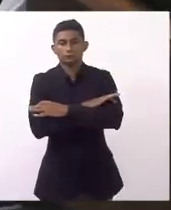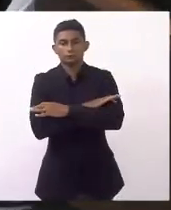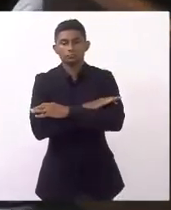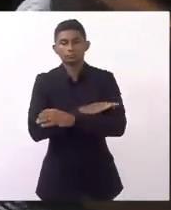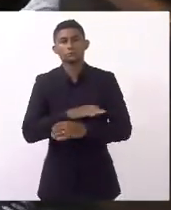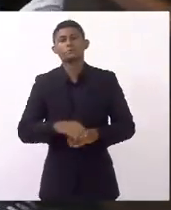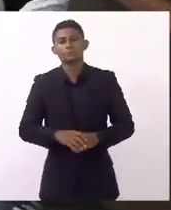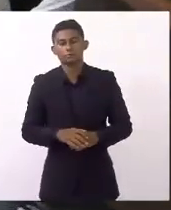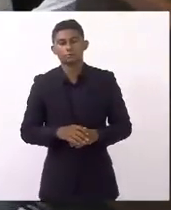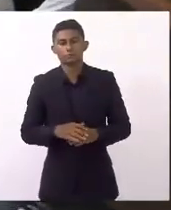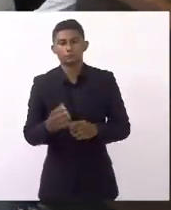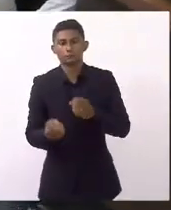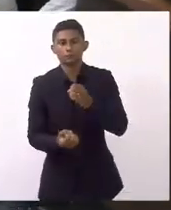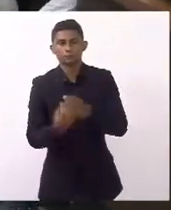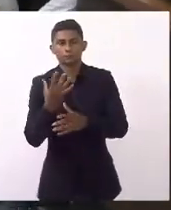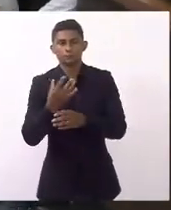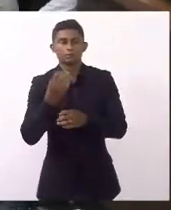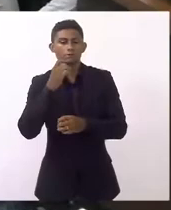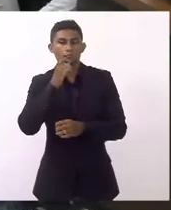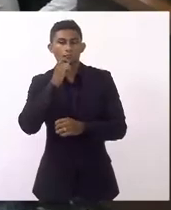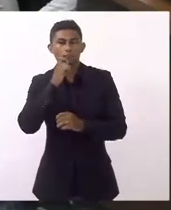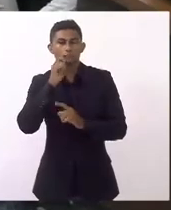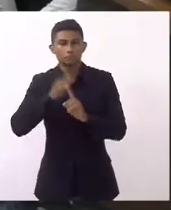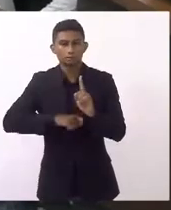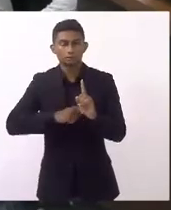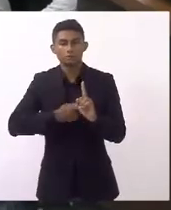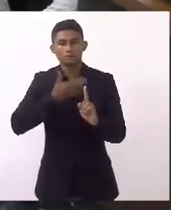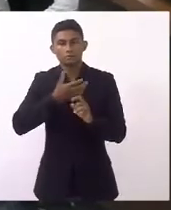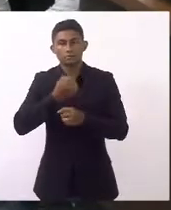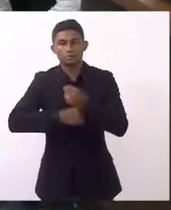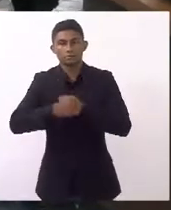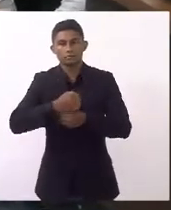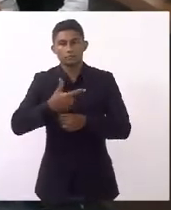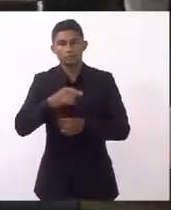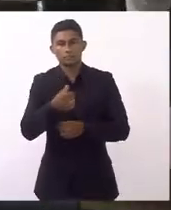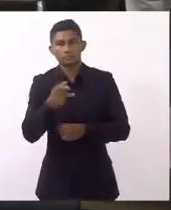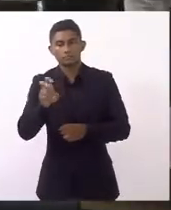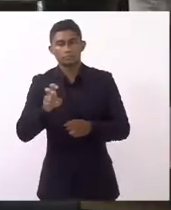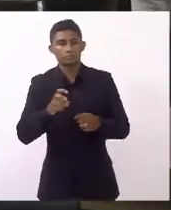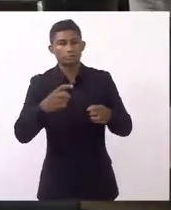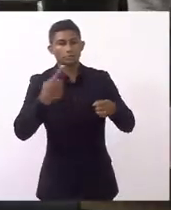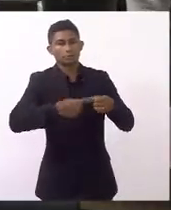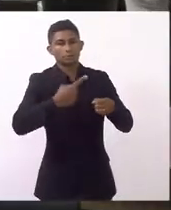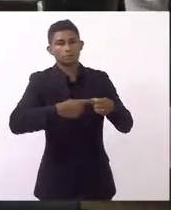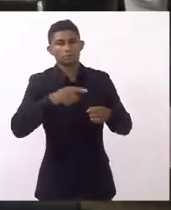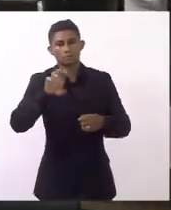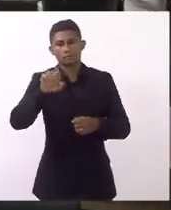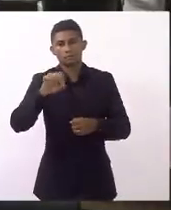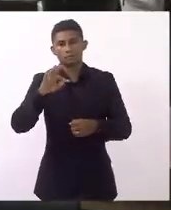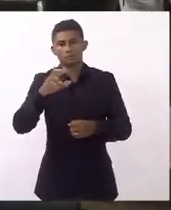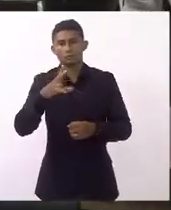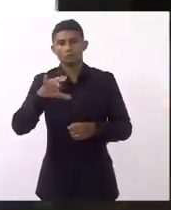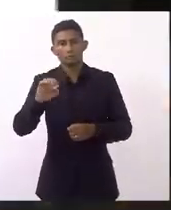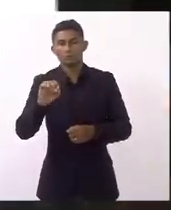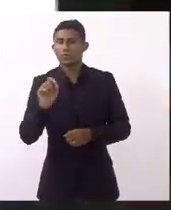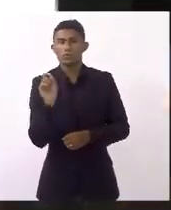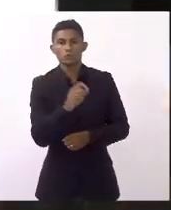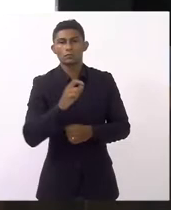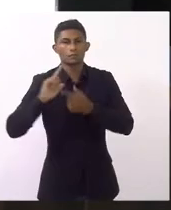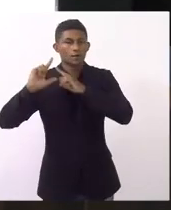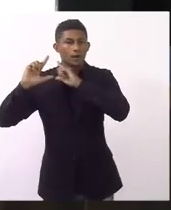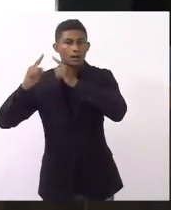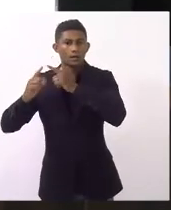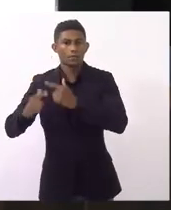fundada em dezembro de 2015 hoje sediada no bairro do Estácio que tem como proposta reaver